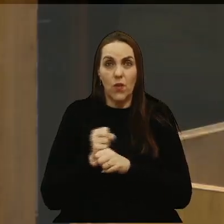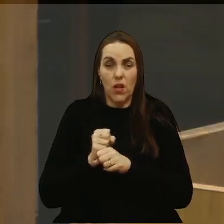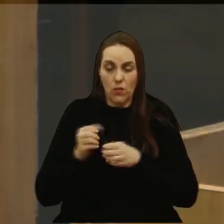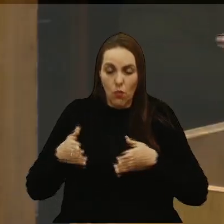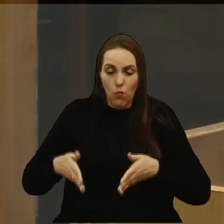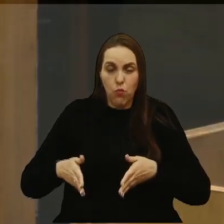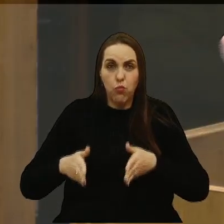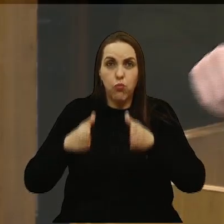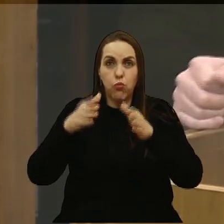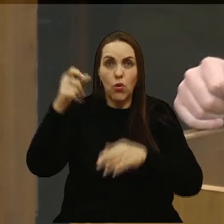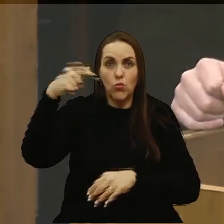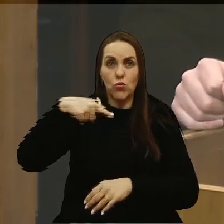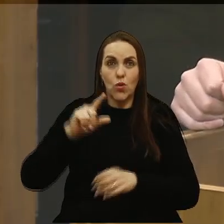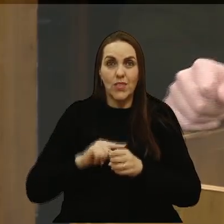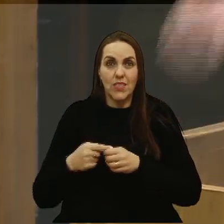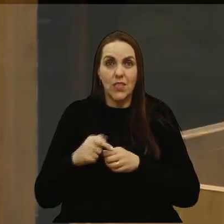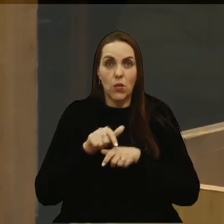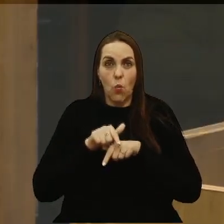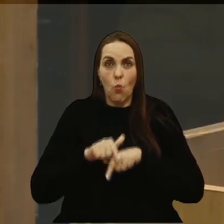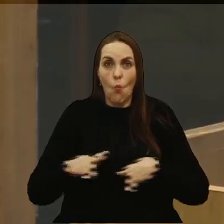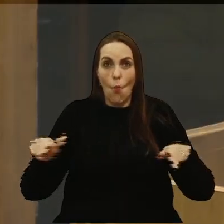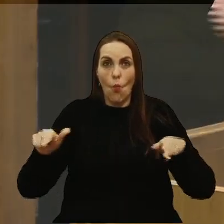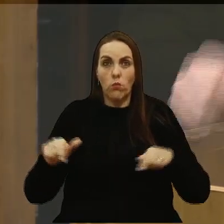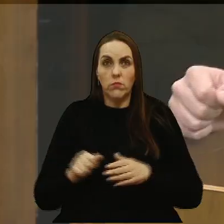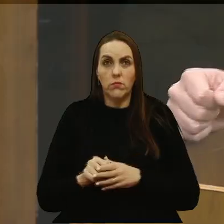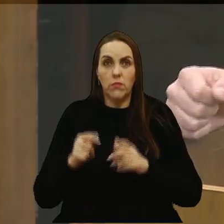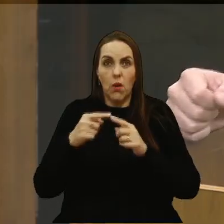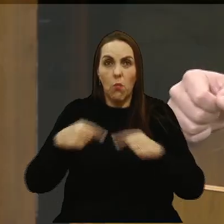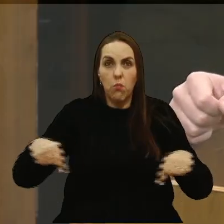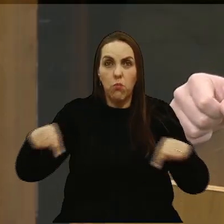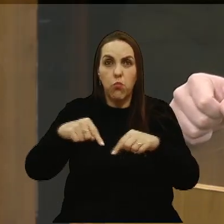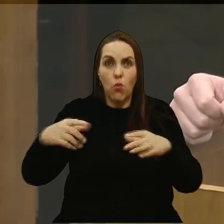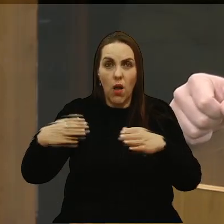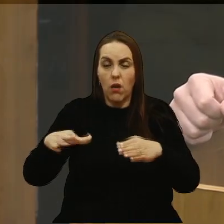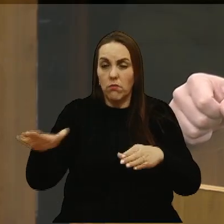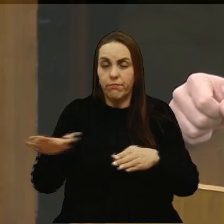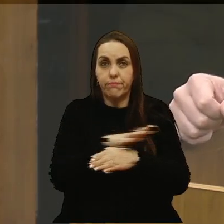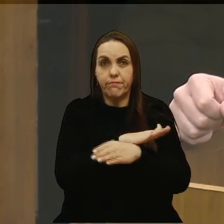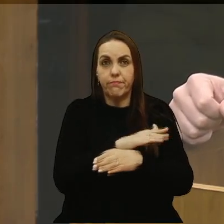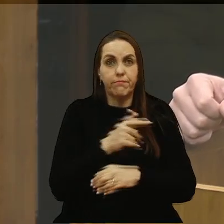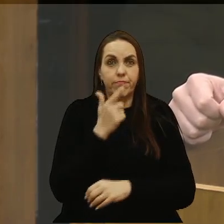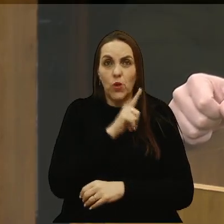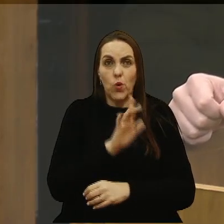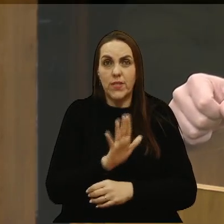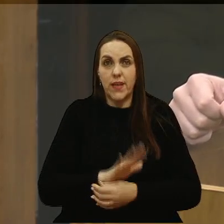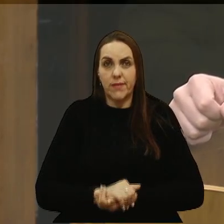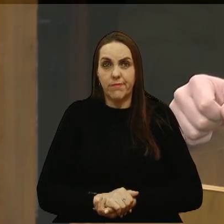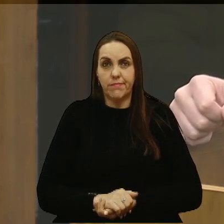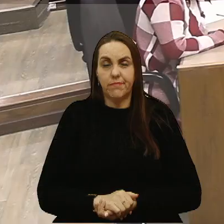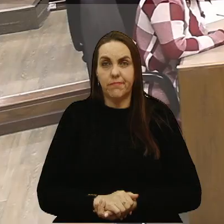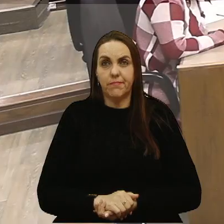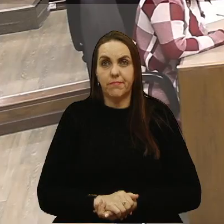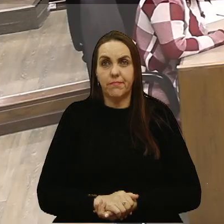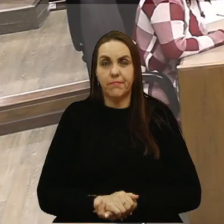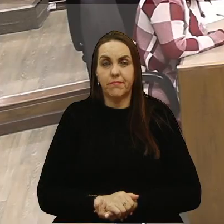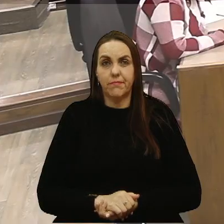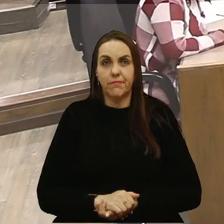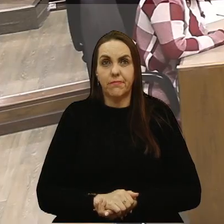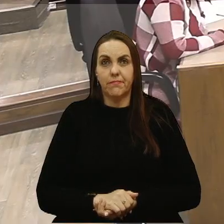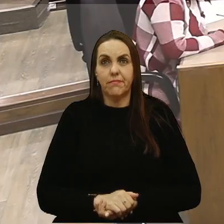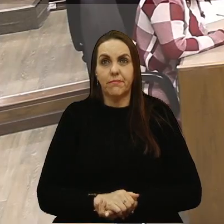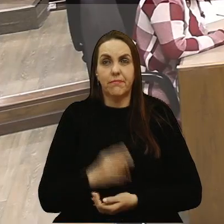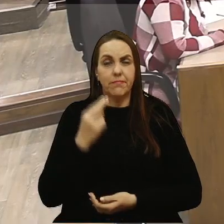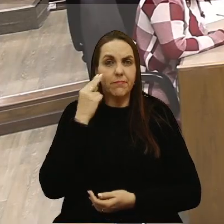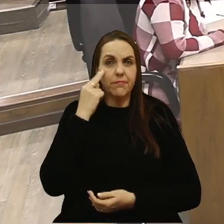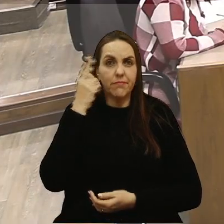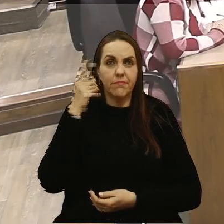A cidade fica vazia. Nem buraco ele consegue tapar. Sua parte, vereador Fantinel. Vereador Bortola, o